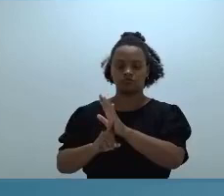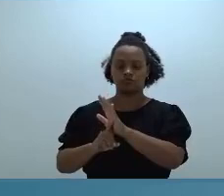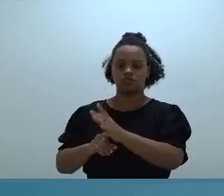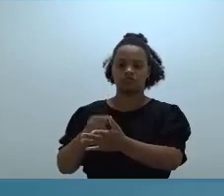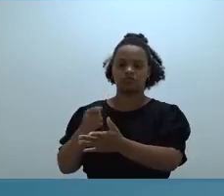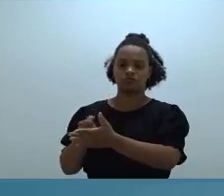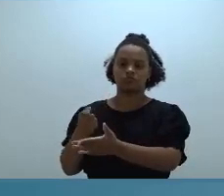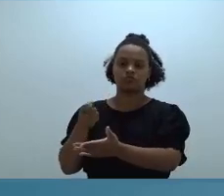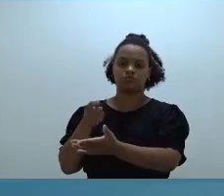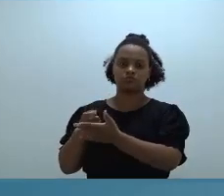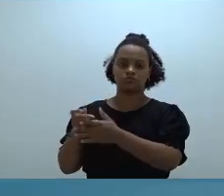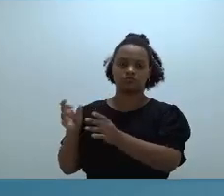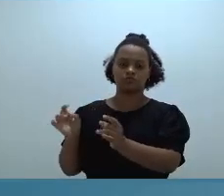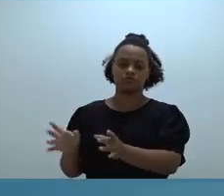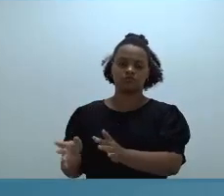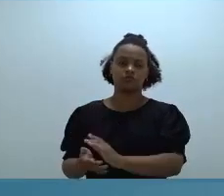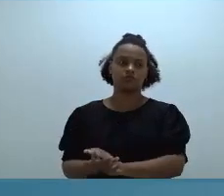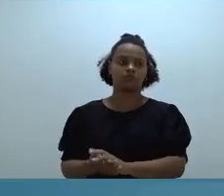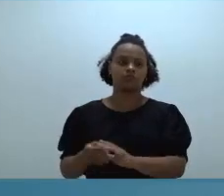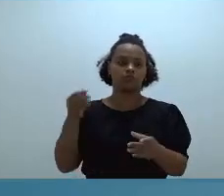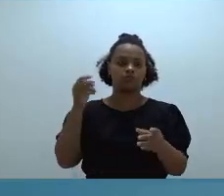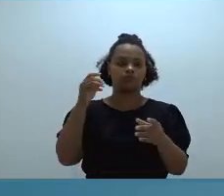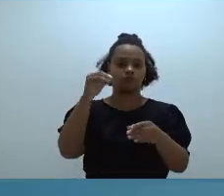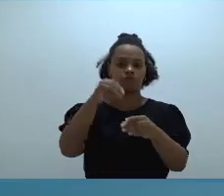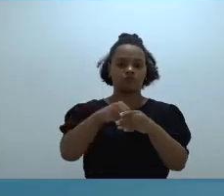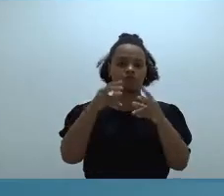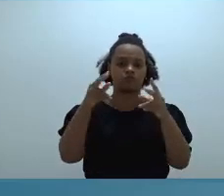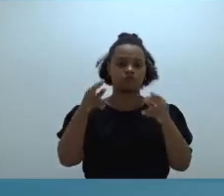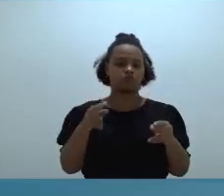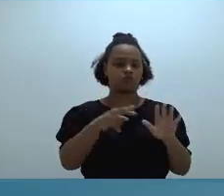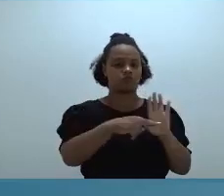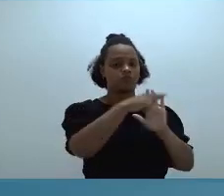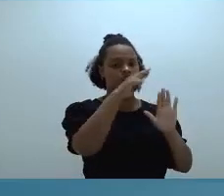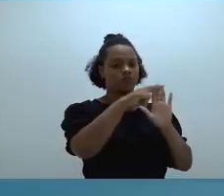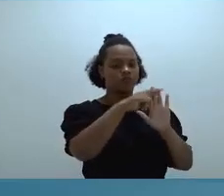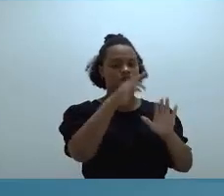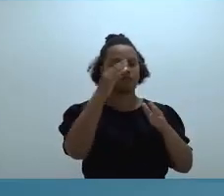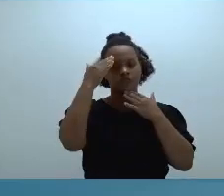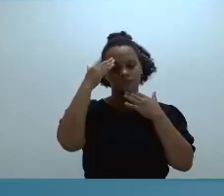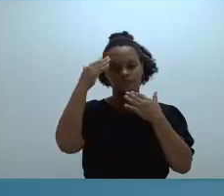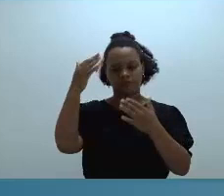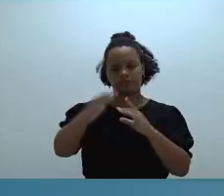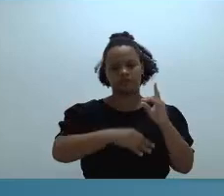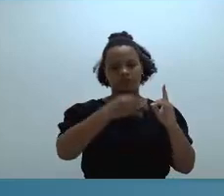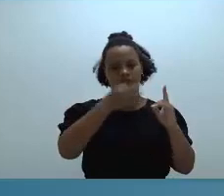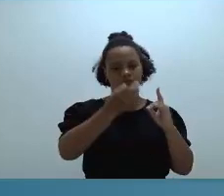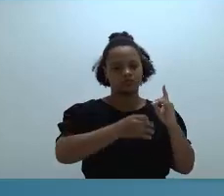pelo ocupando plenamente o voto imediato. Por nome do embargador José Maria, muito obrigado.